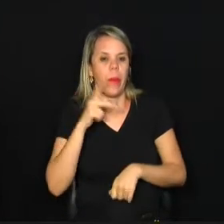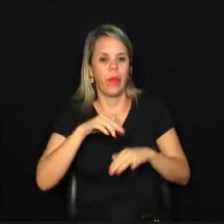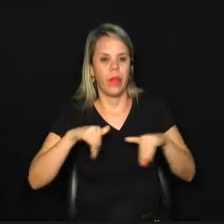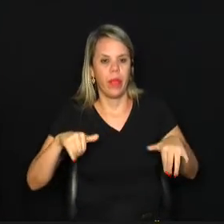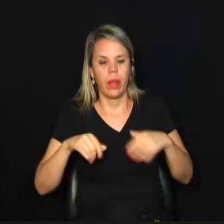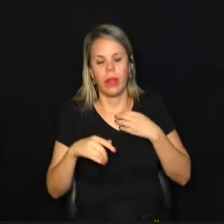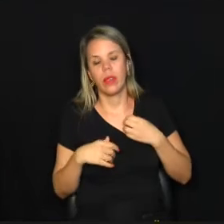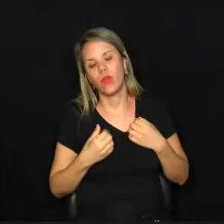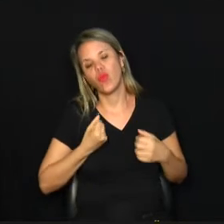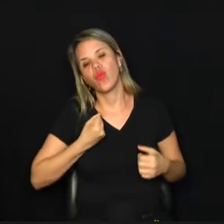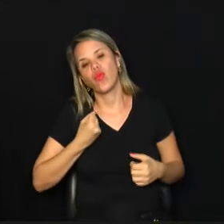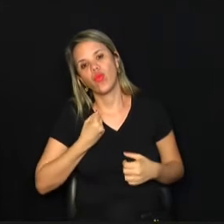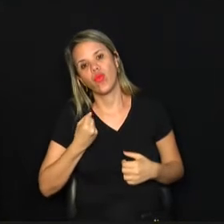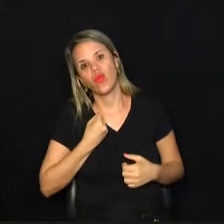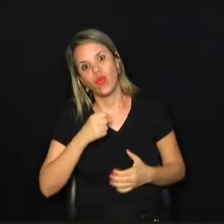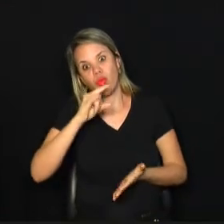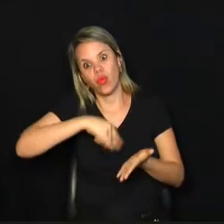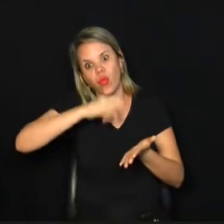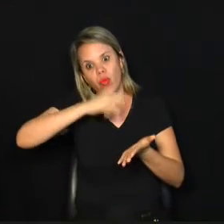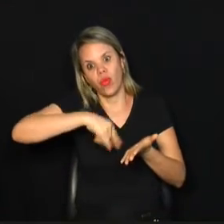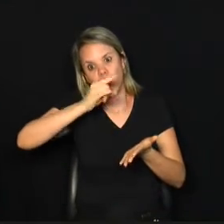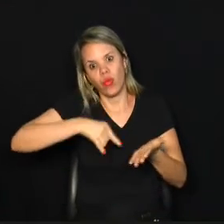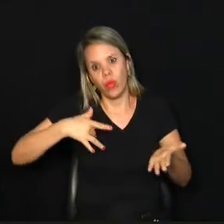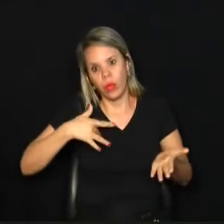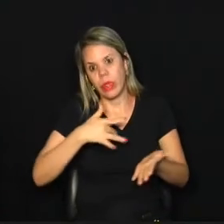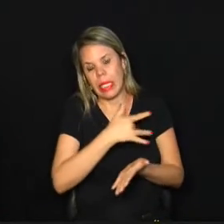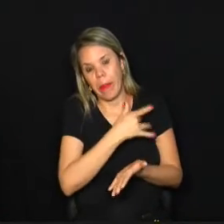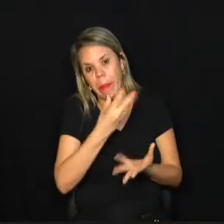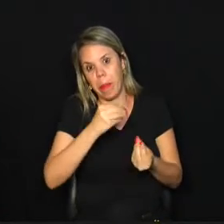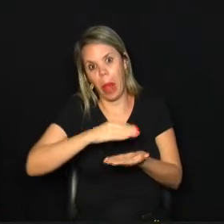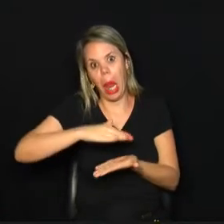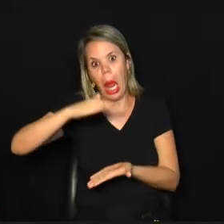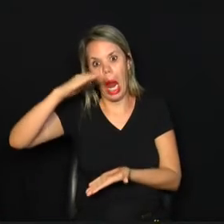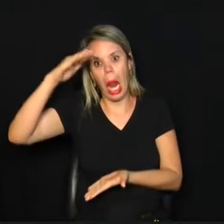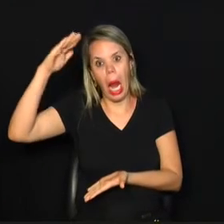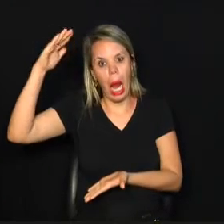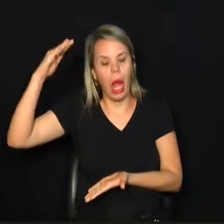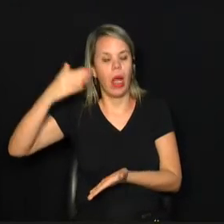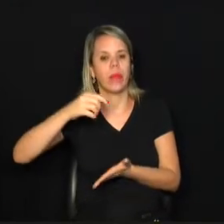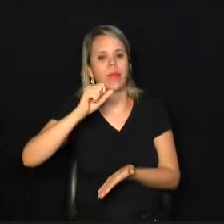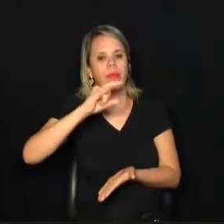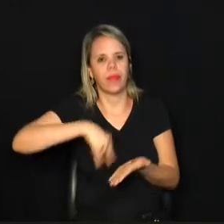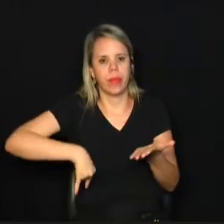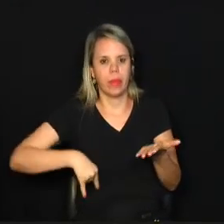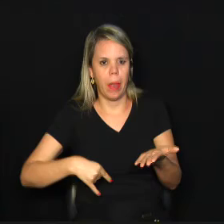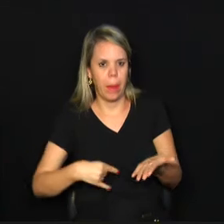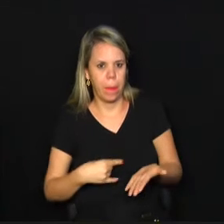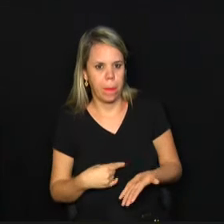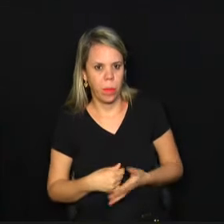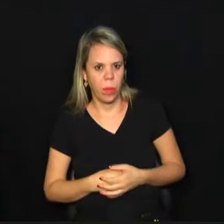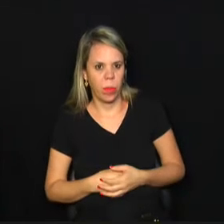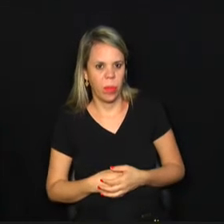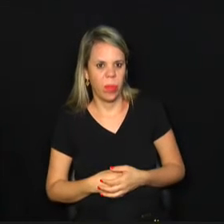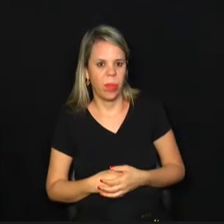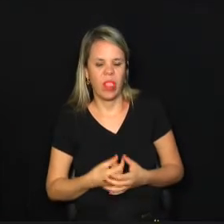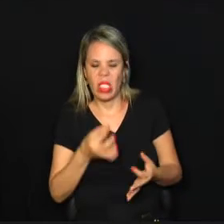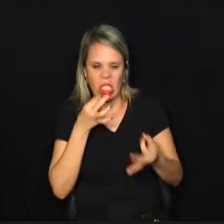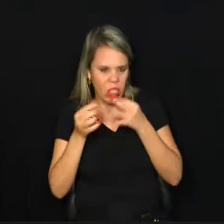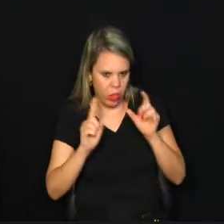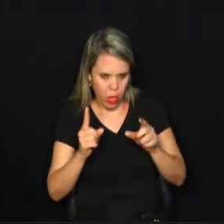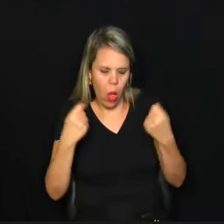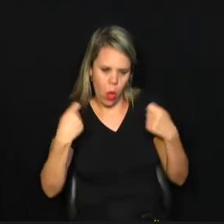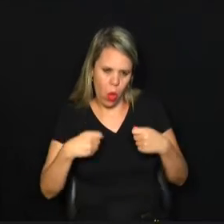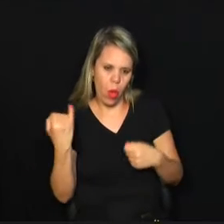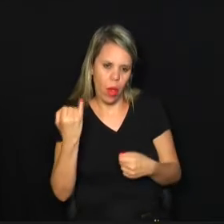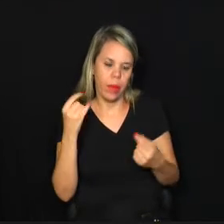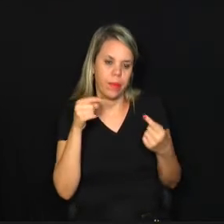número exacerbado de atestados por saúde, geralmente pertinentes, não vem aqui uma crítica, mas